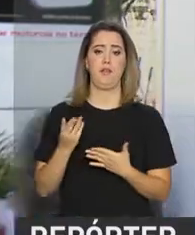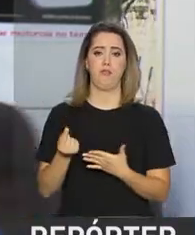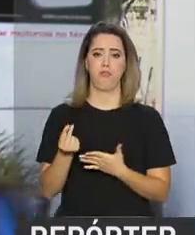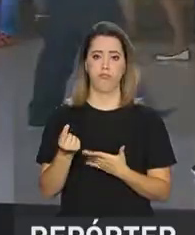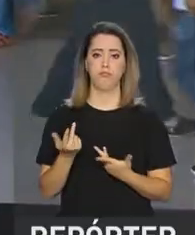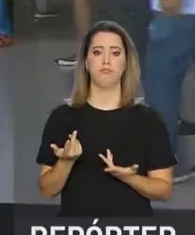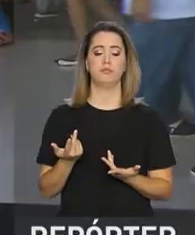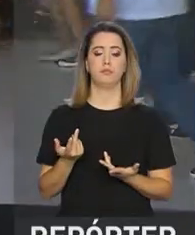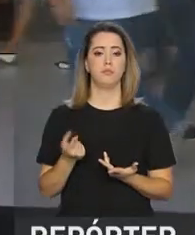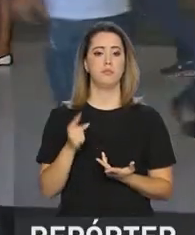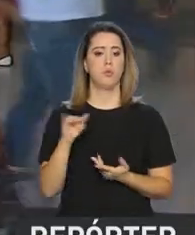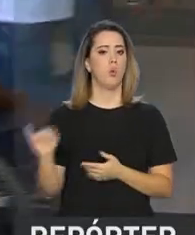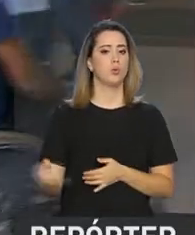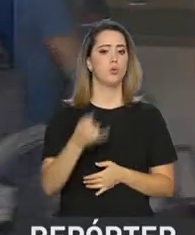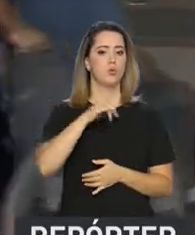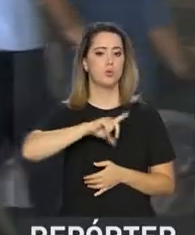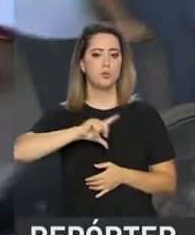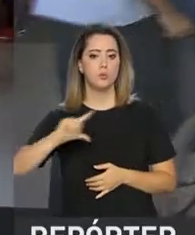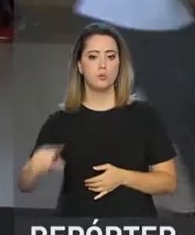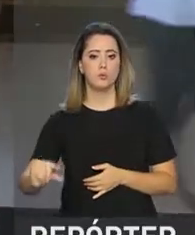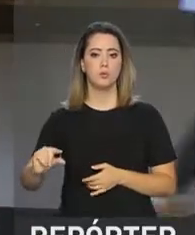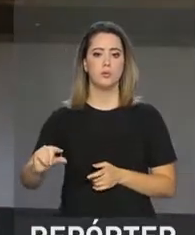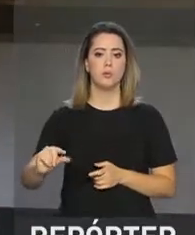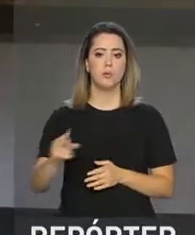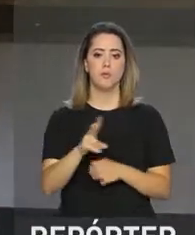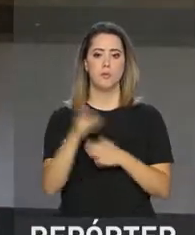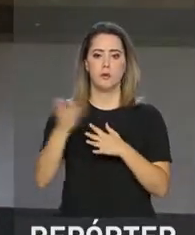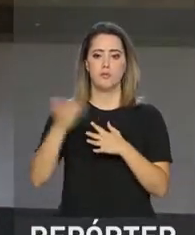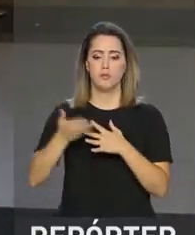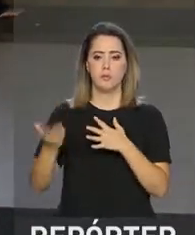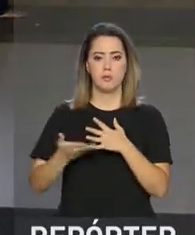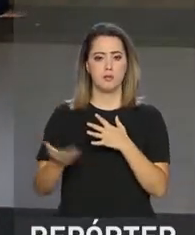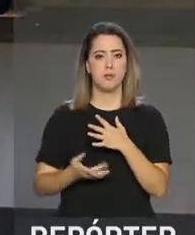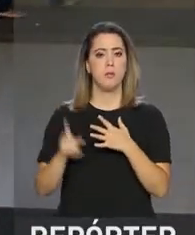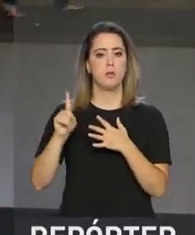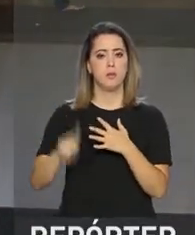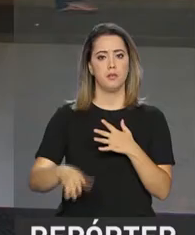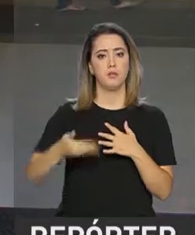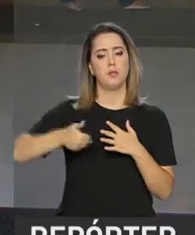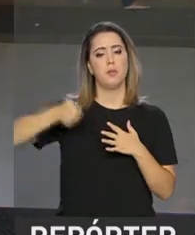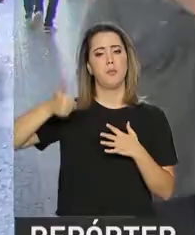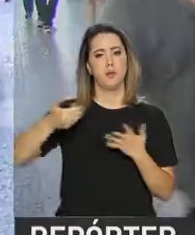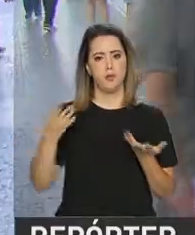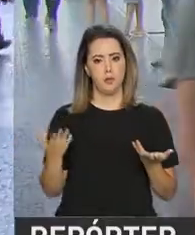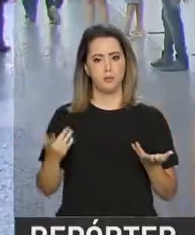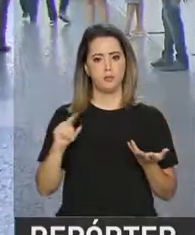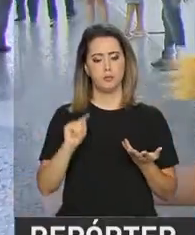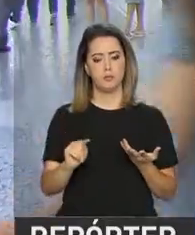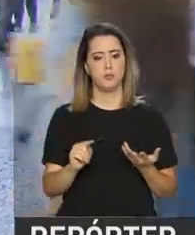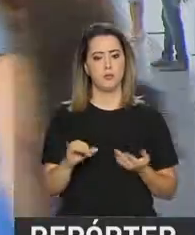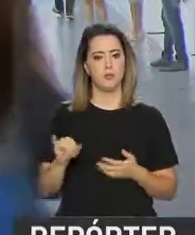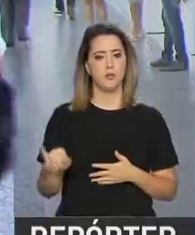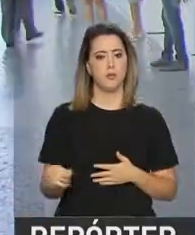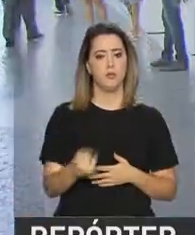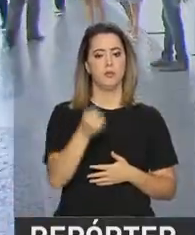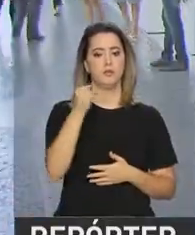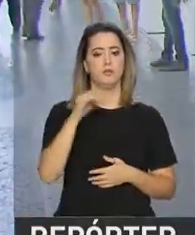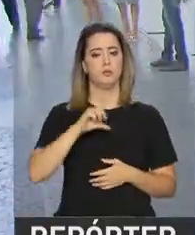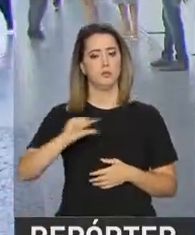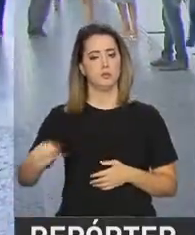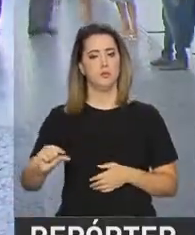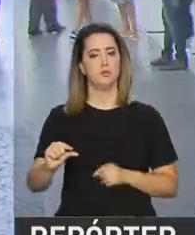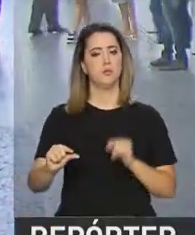emprestado não se eu tiver baixando para fazer o financiamento e fica bom né o melhor da cidade né juros menor você